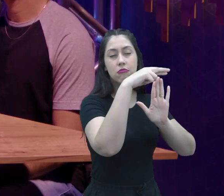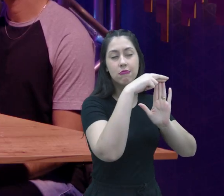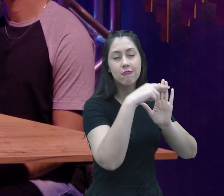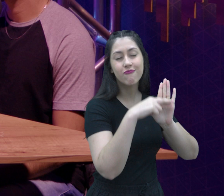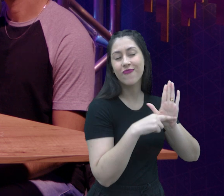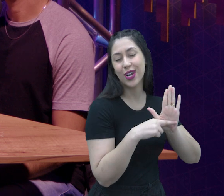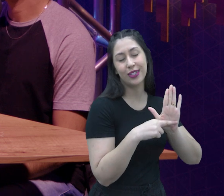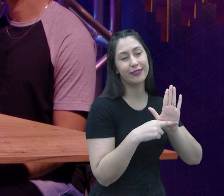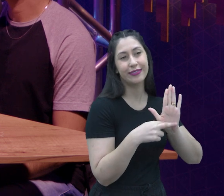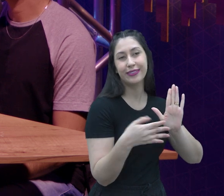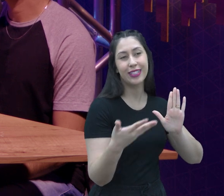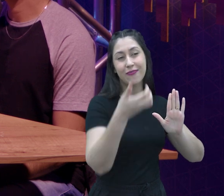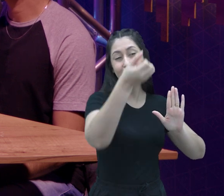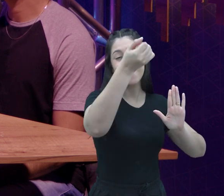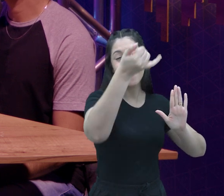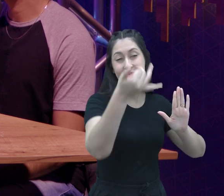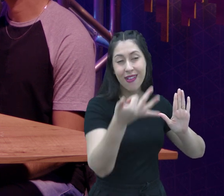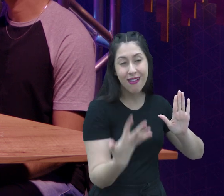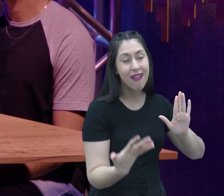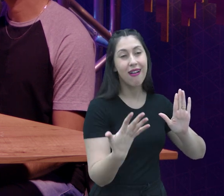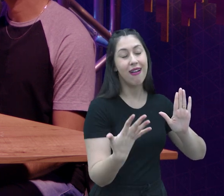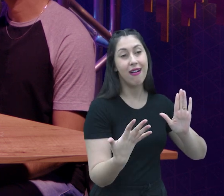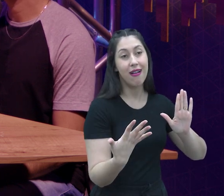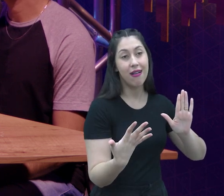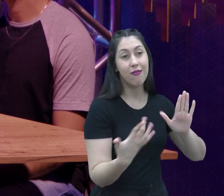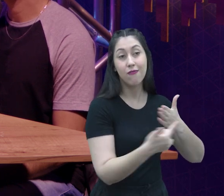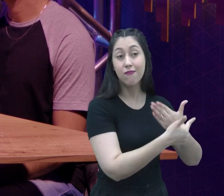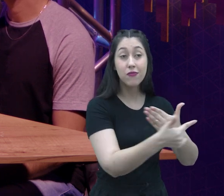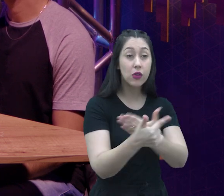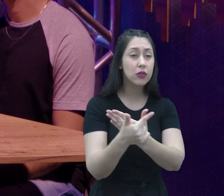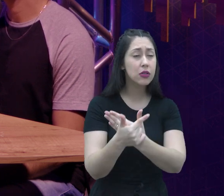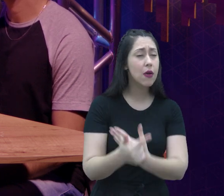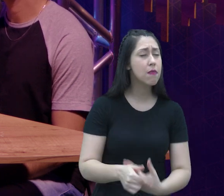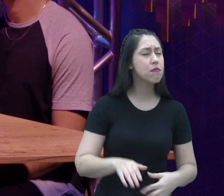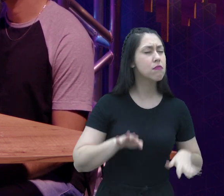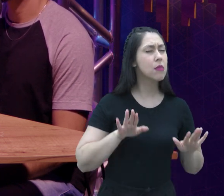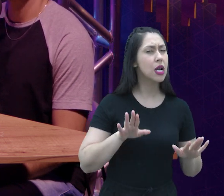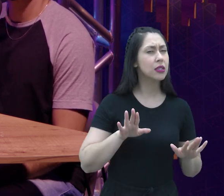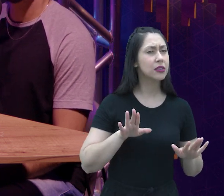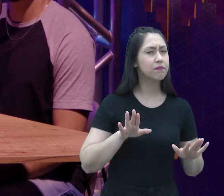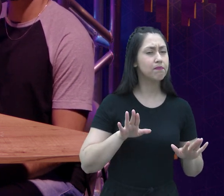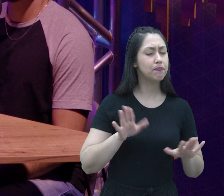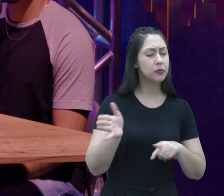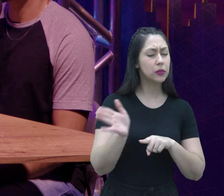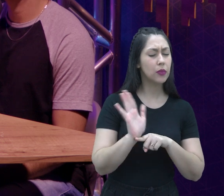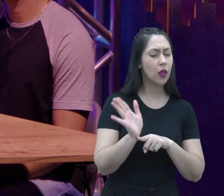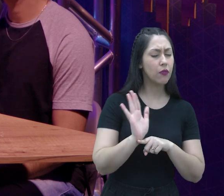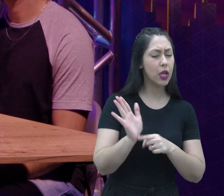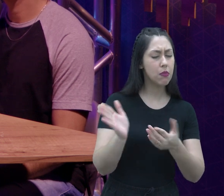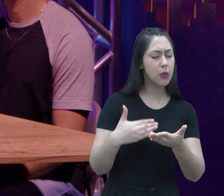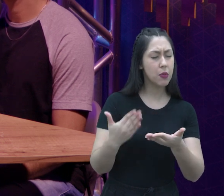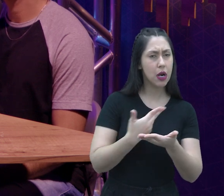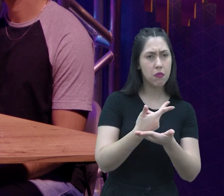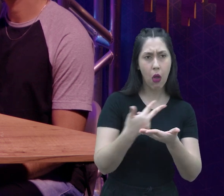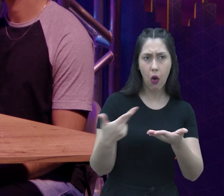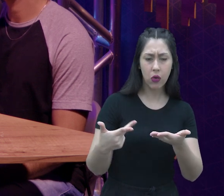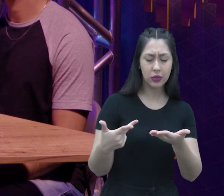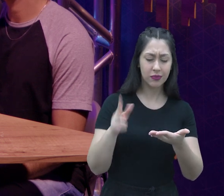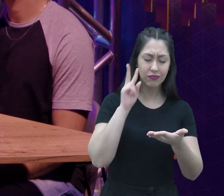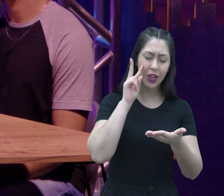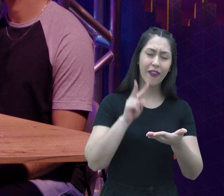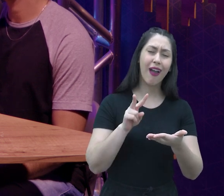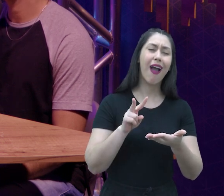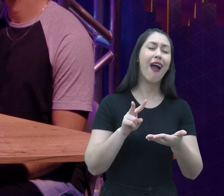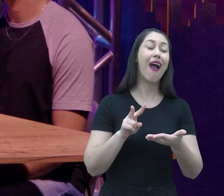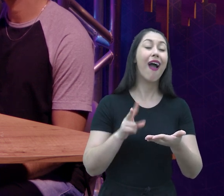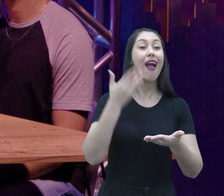regras, enfim, vai saber dizer mais ou menos o que fazia. Então, quando a gente olha, né, para a cultura pop, para as coisas que a gente gosta, fica mais